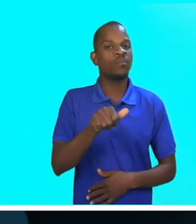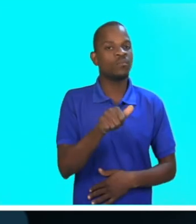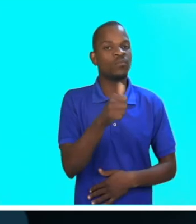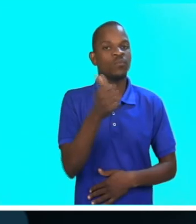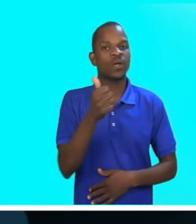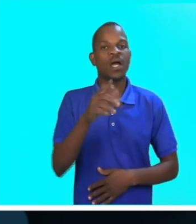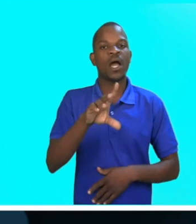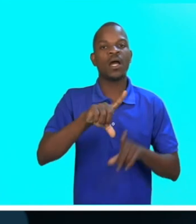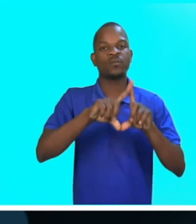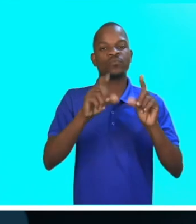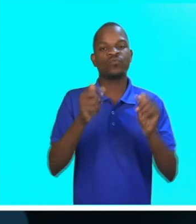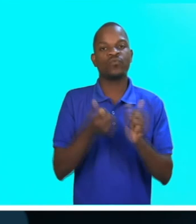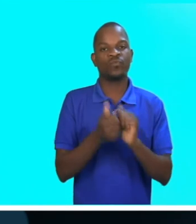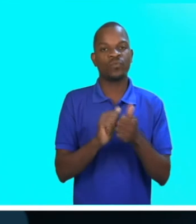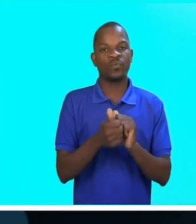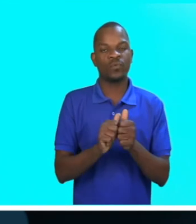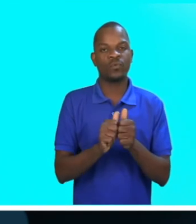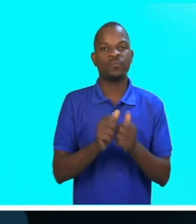futebol nacional.